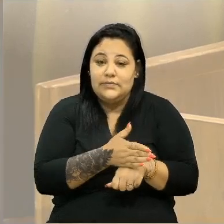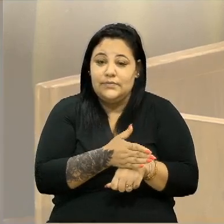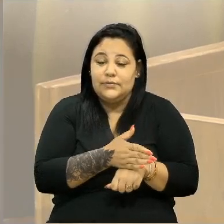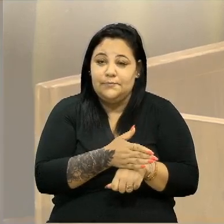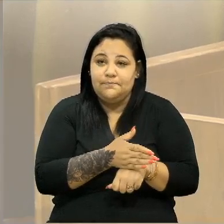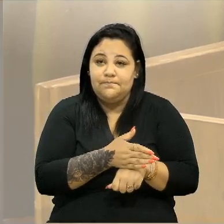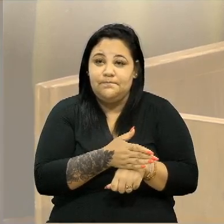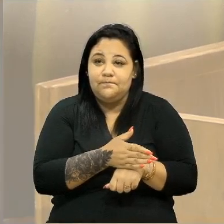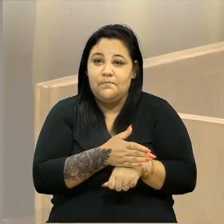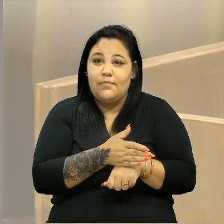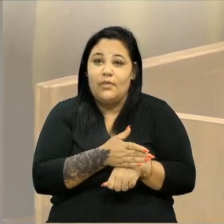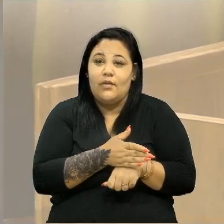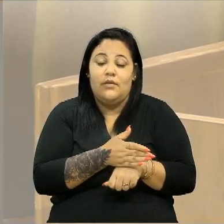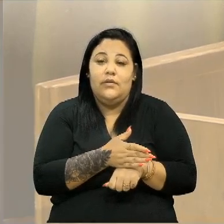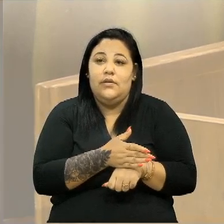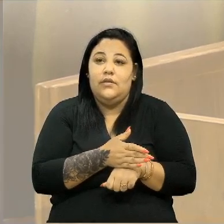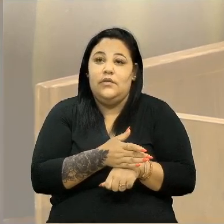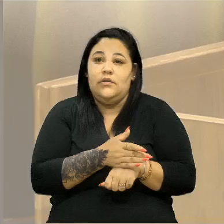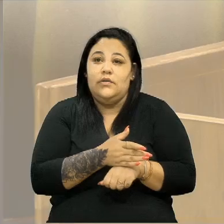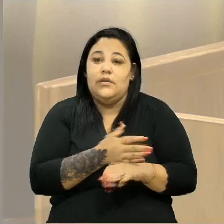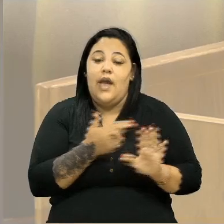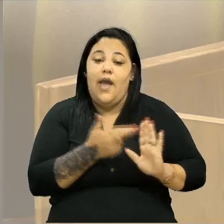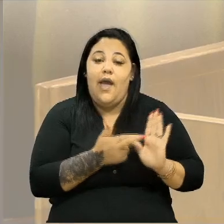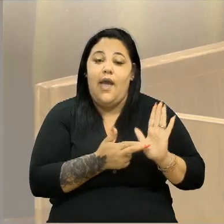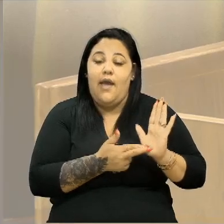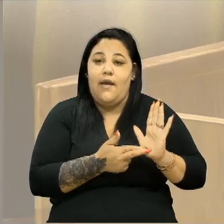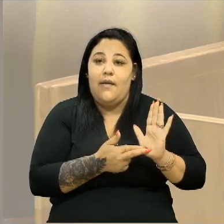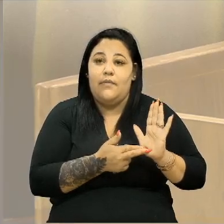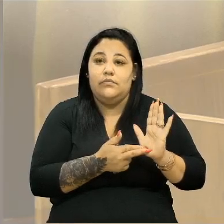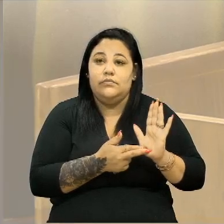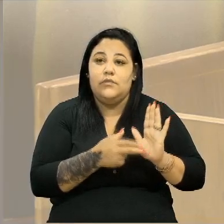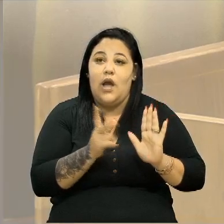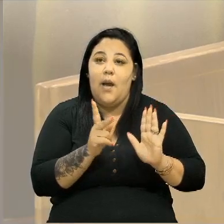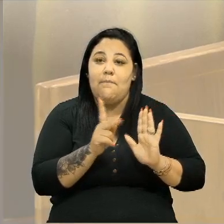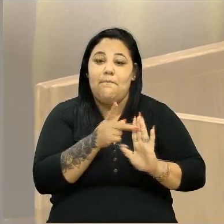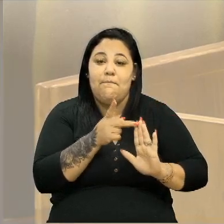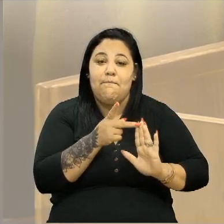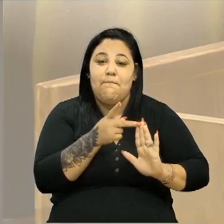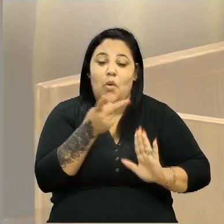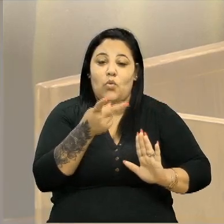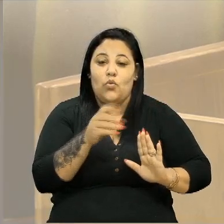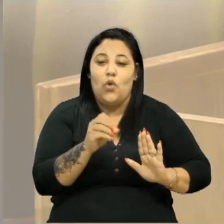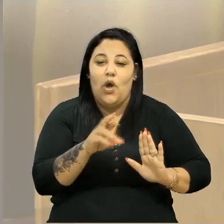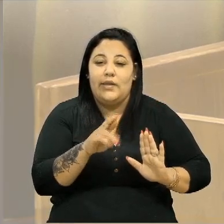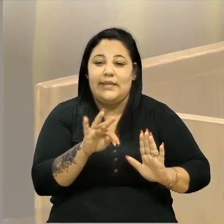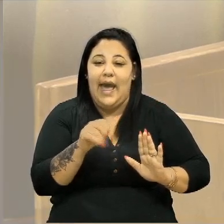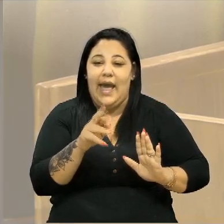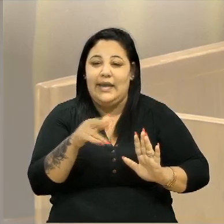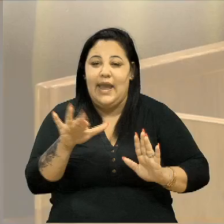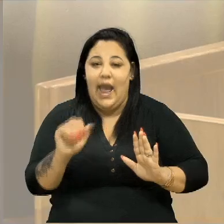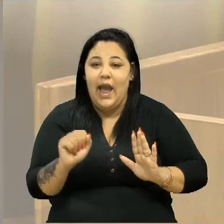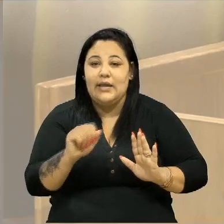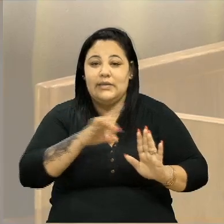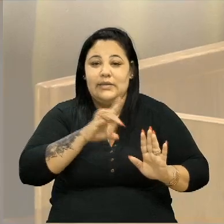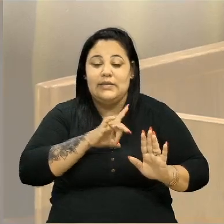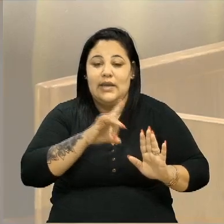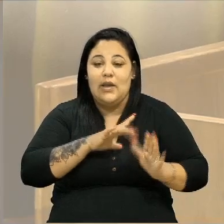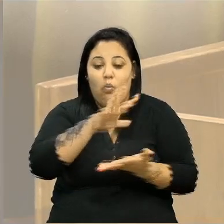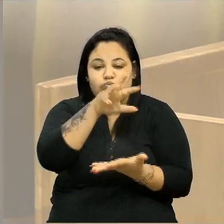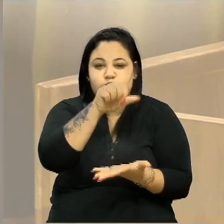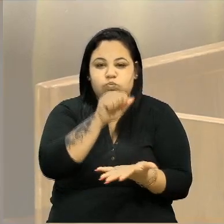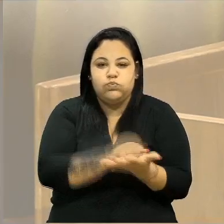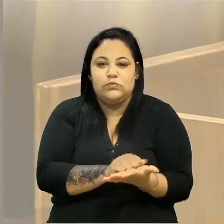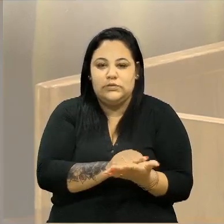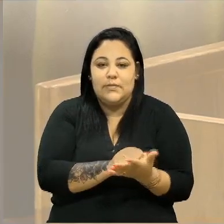Corpo de Bombeiros Militar, que regulamenta, a portaria 01 de 2019, exige credenciamento ou outorga do serviço pelo